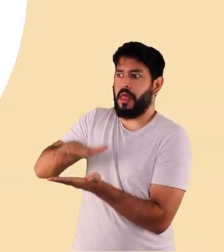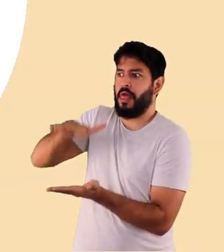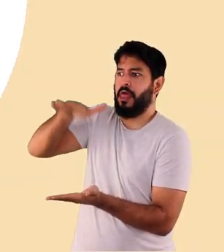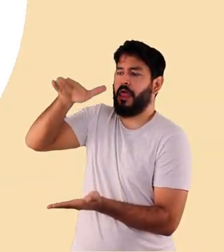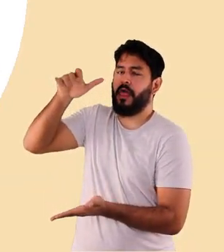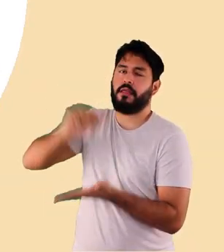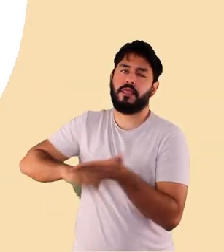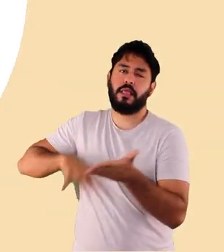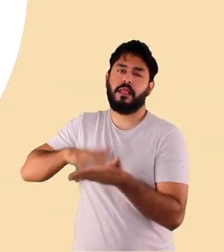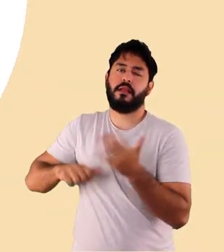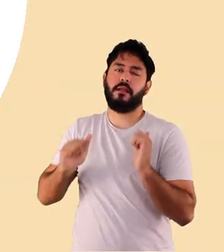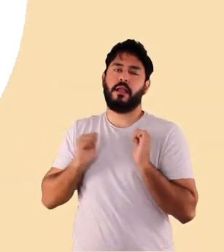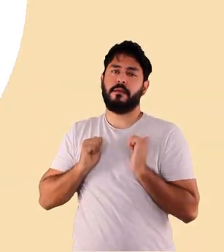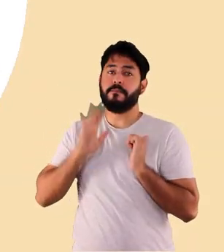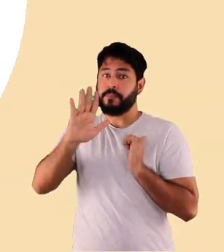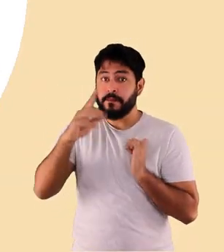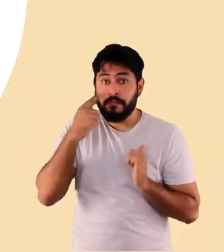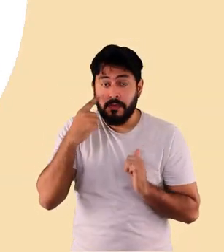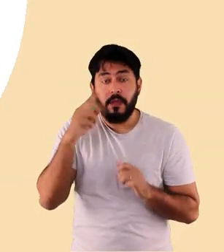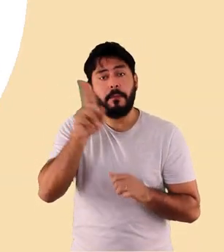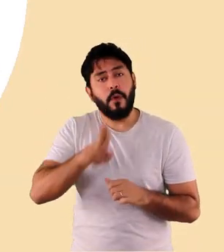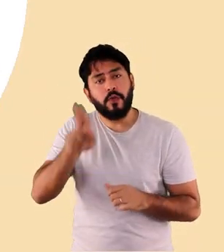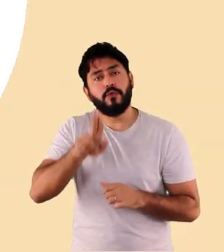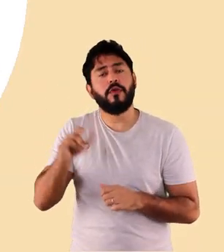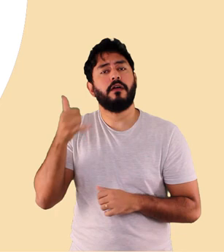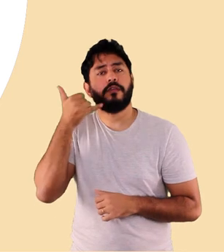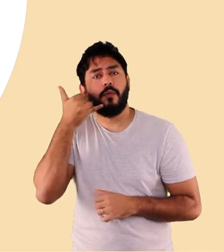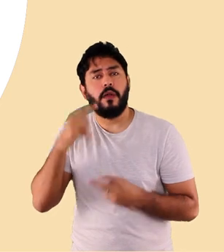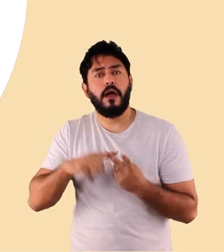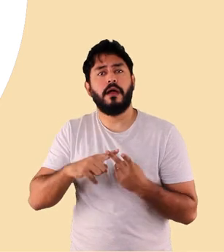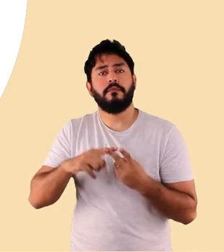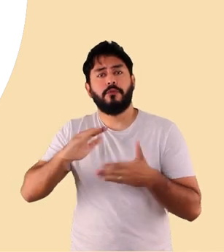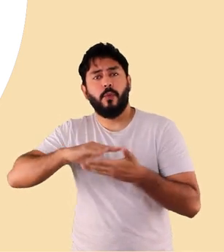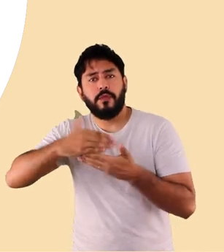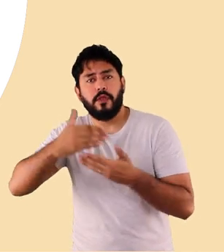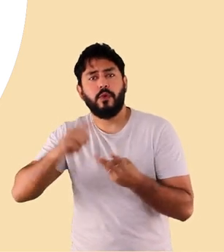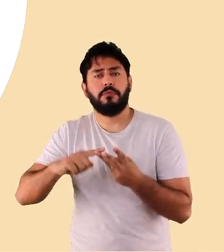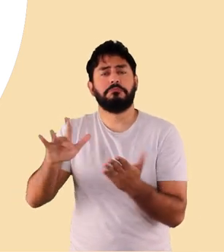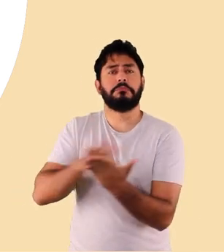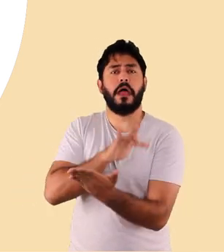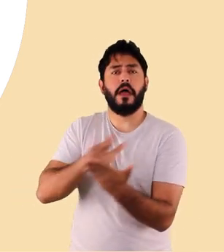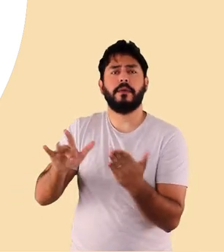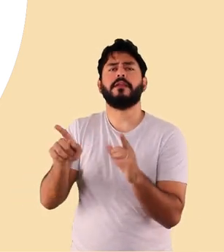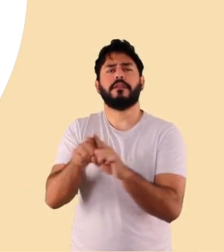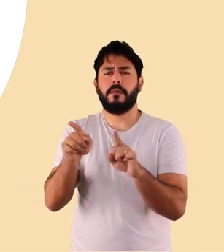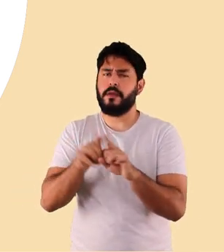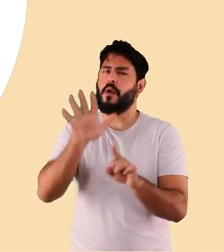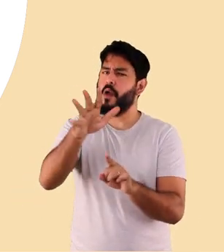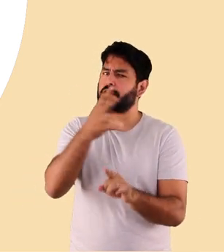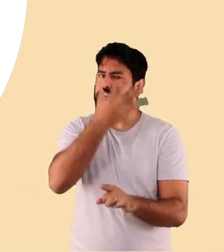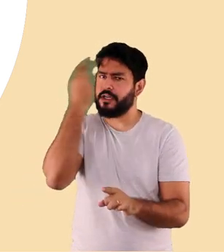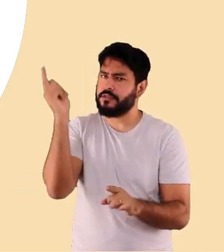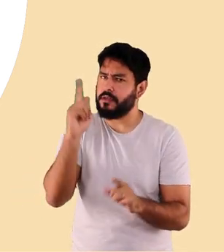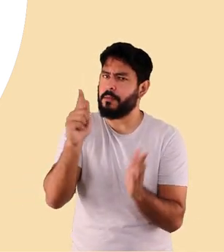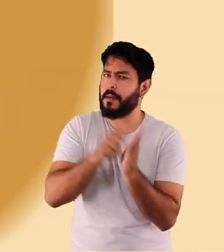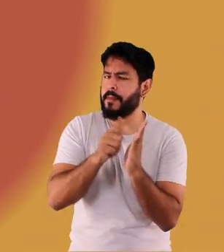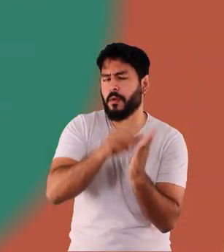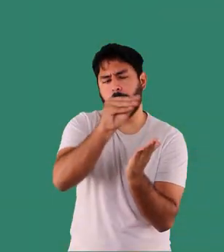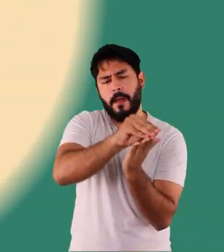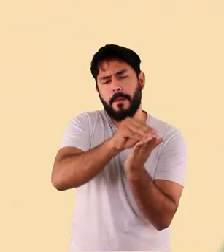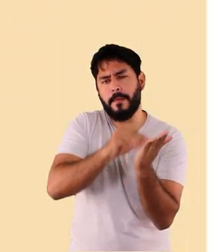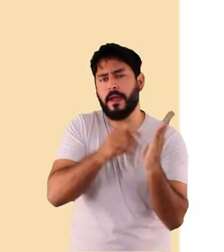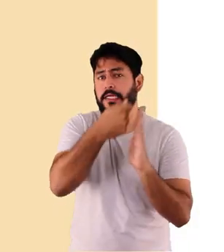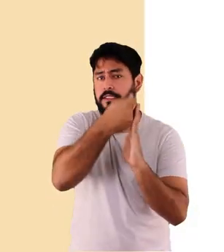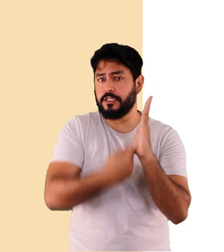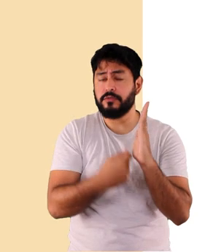Nessa nova caminhada, você poderá usar celular, tablet ou computador. E não esquecendo, claro, fichas de estudo,